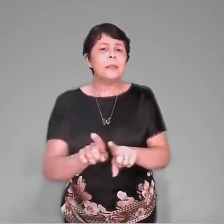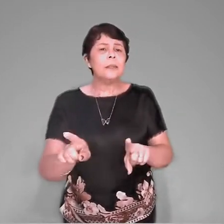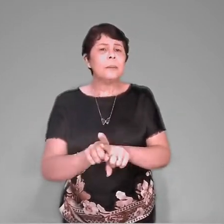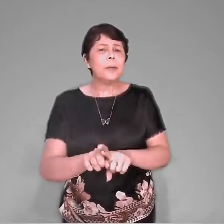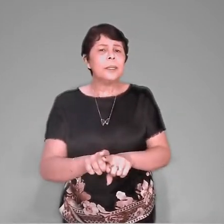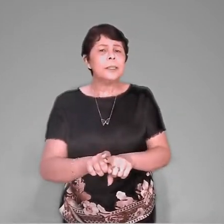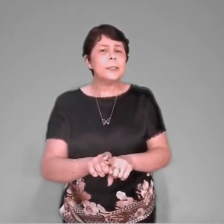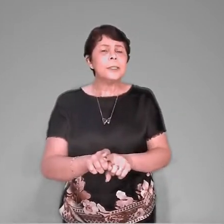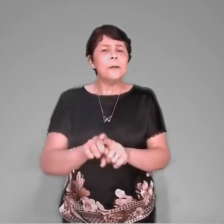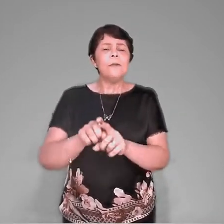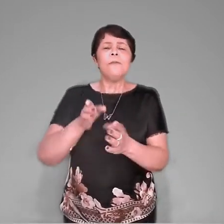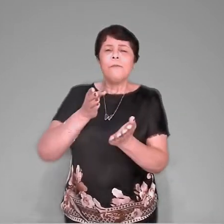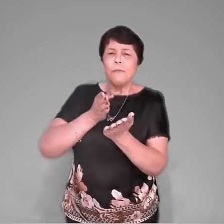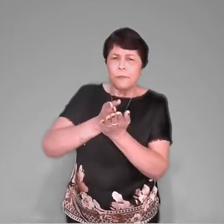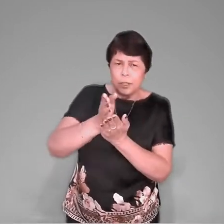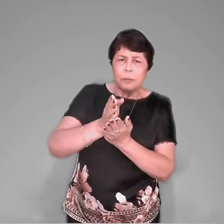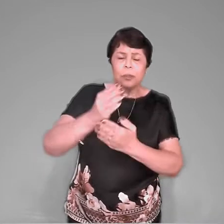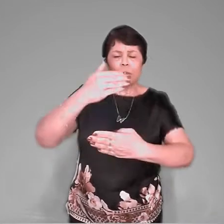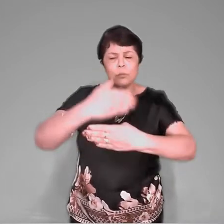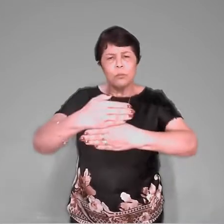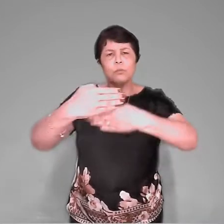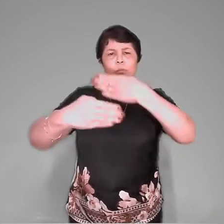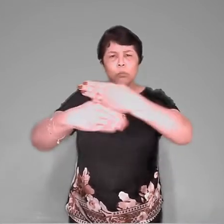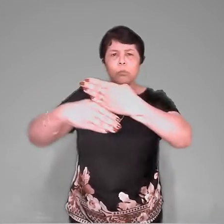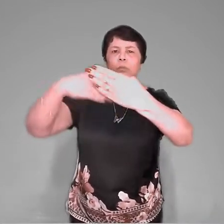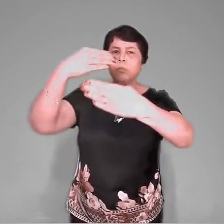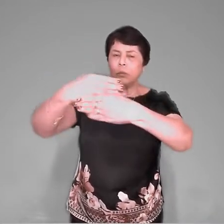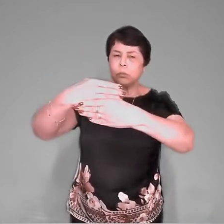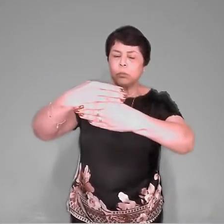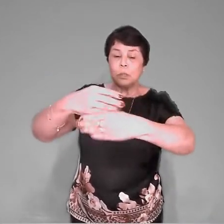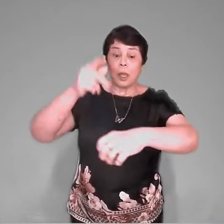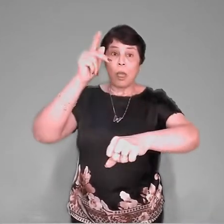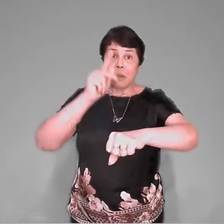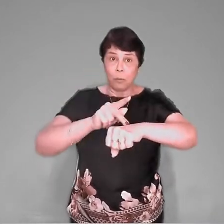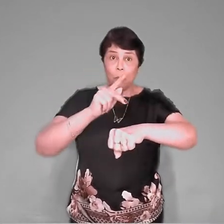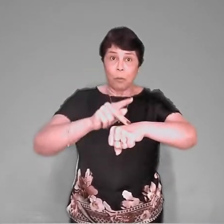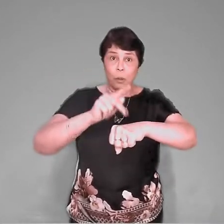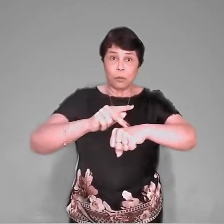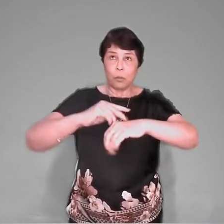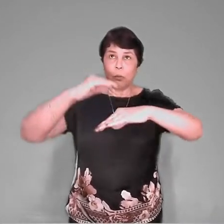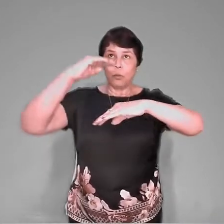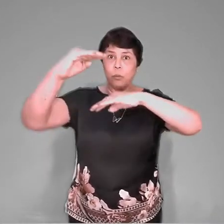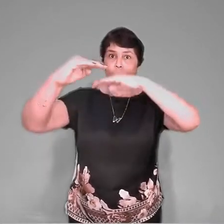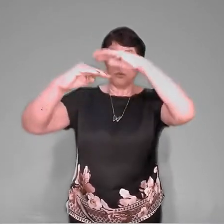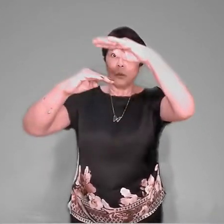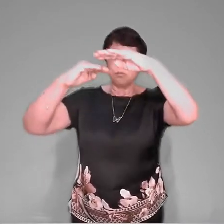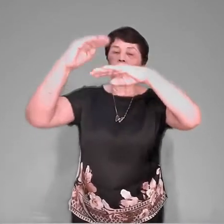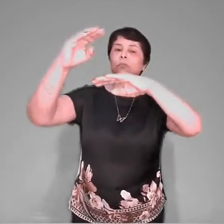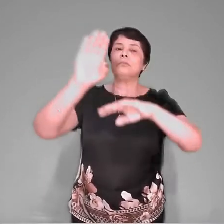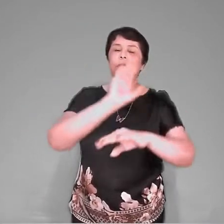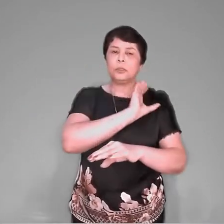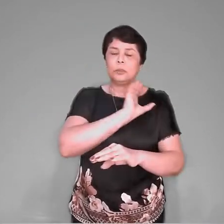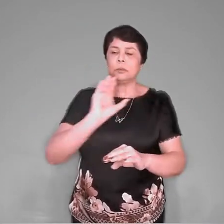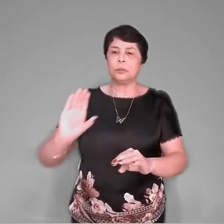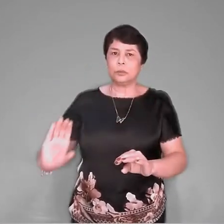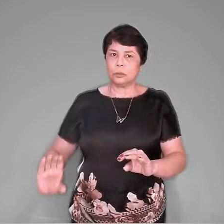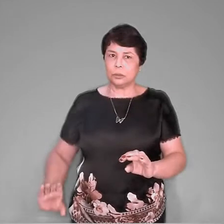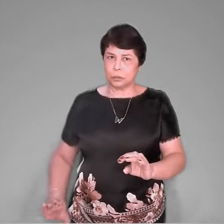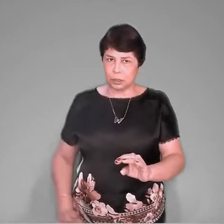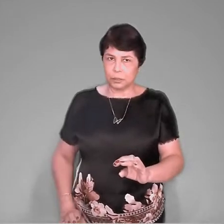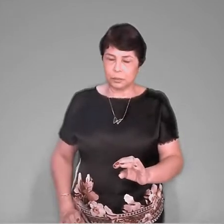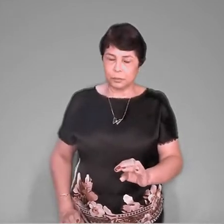edificados sobre a rocha que é Cristo. E Paulo continua dizendo, olha, edificados sobre fundamentos dos apóstolos e